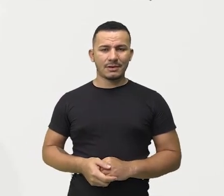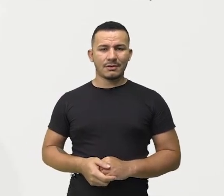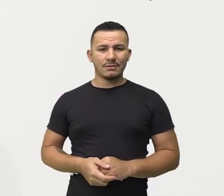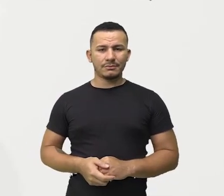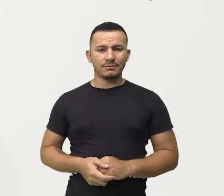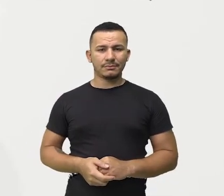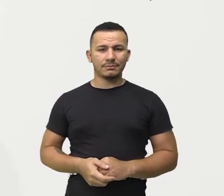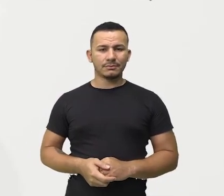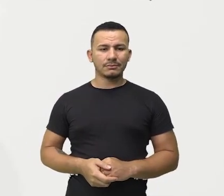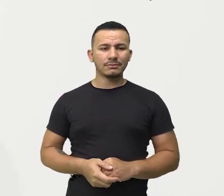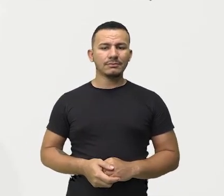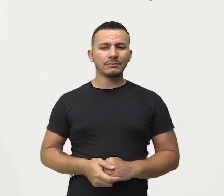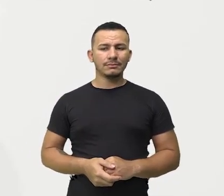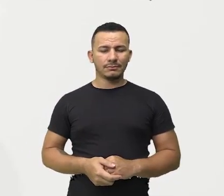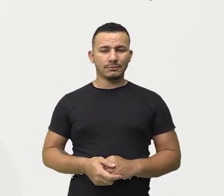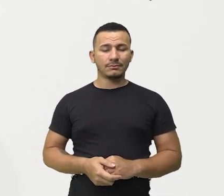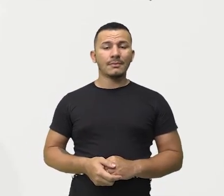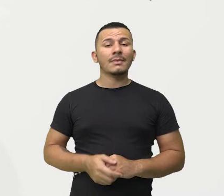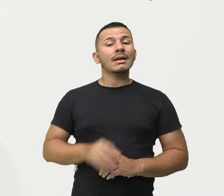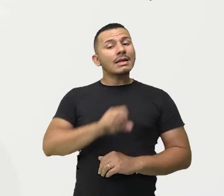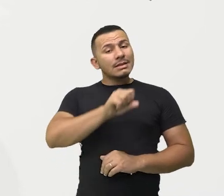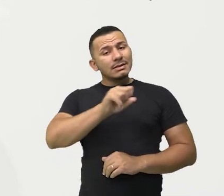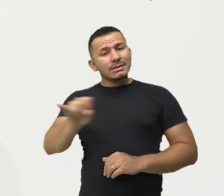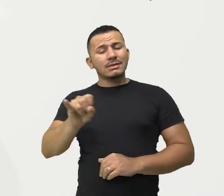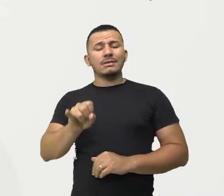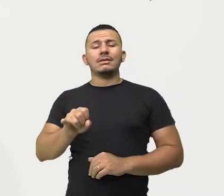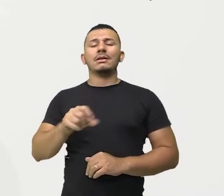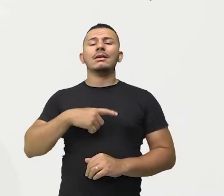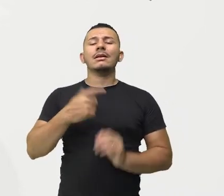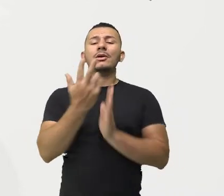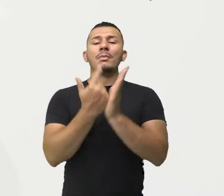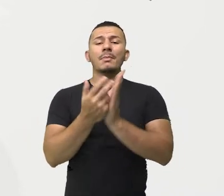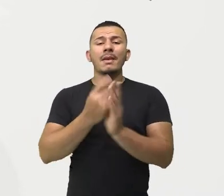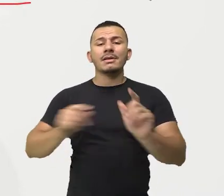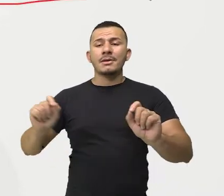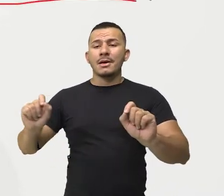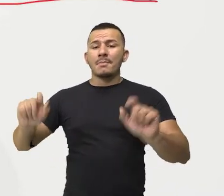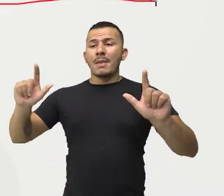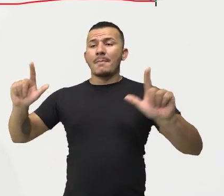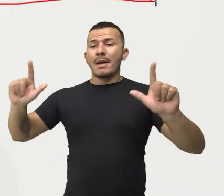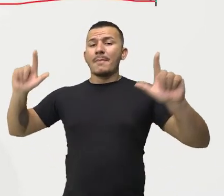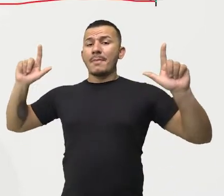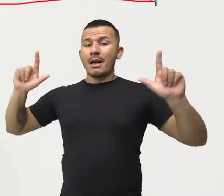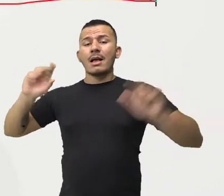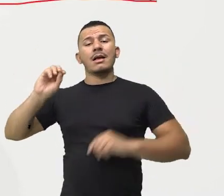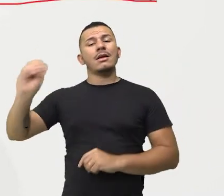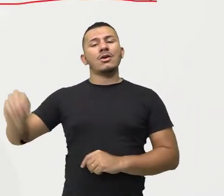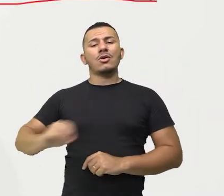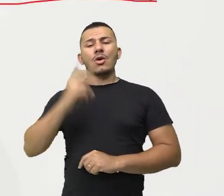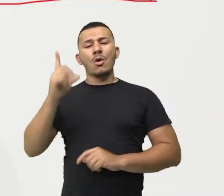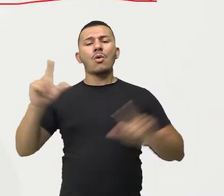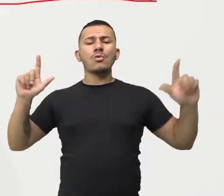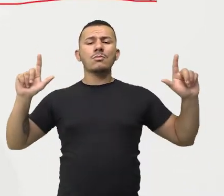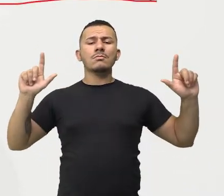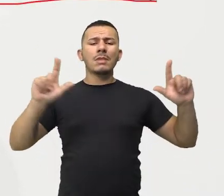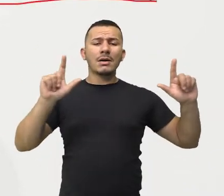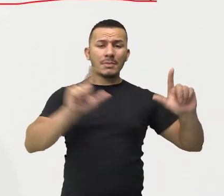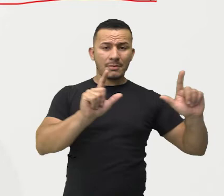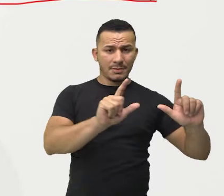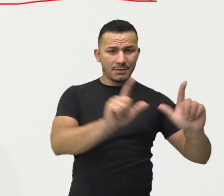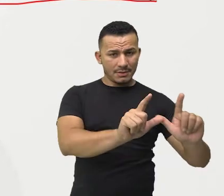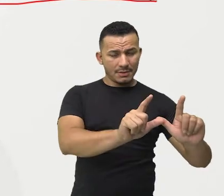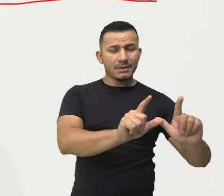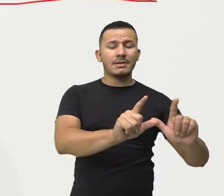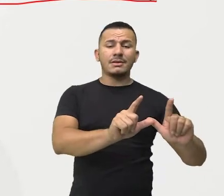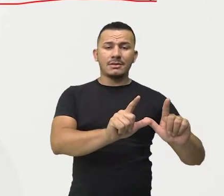Então, agora, quando a figura ela é ampliada ou reduzida, olha aqui, quando